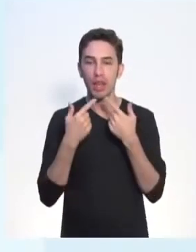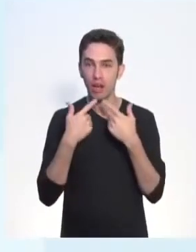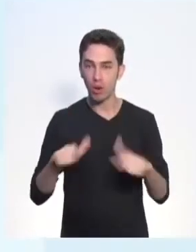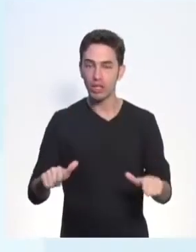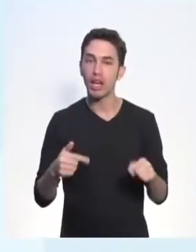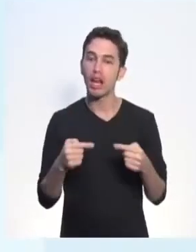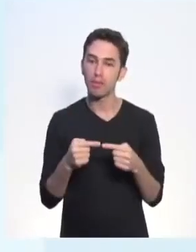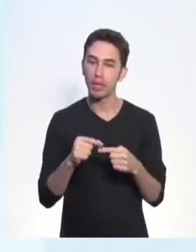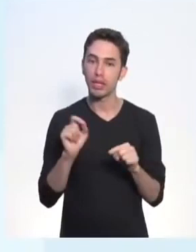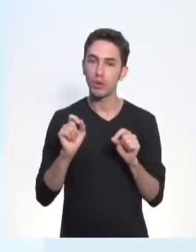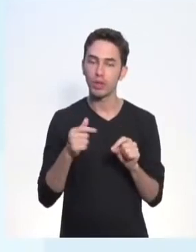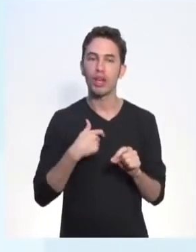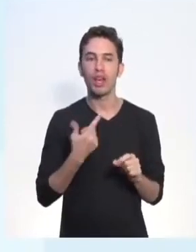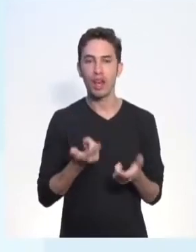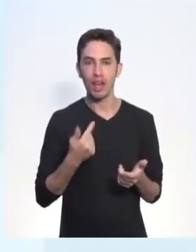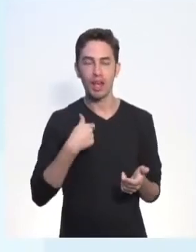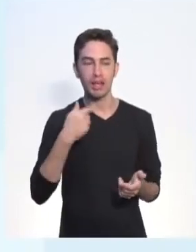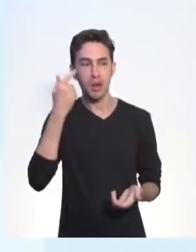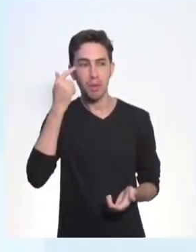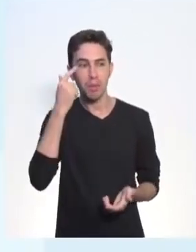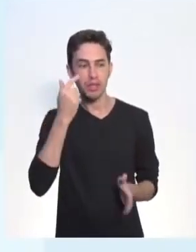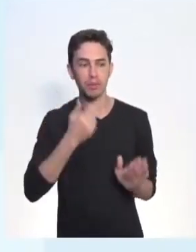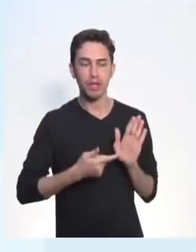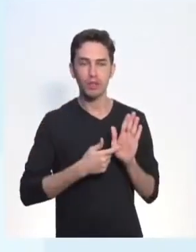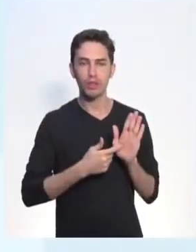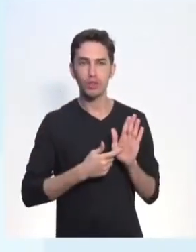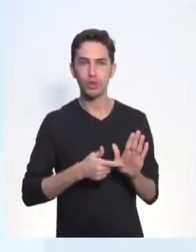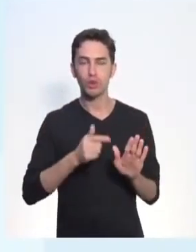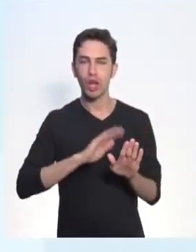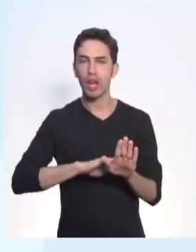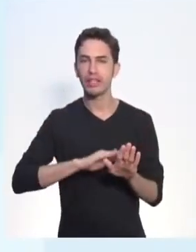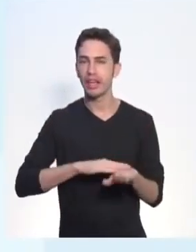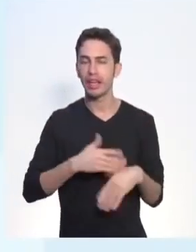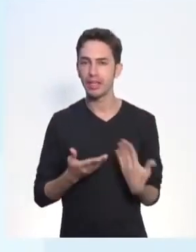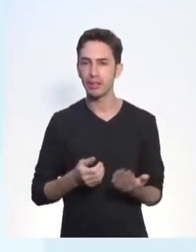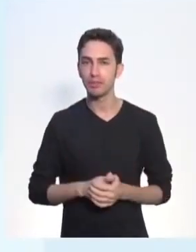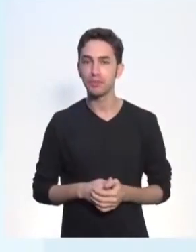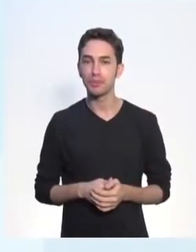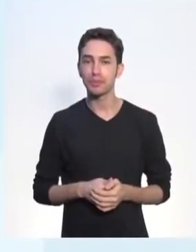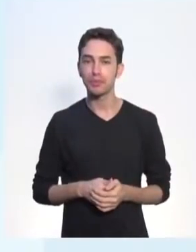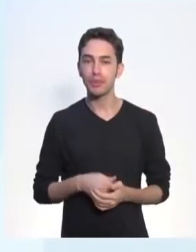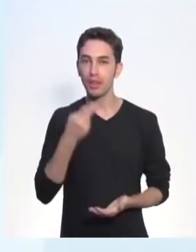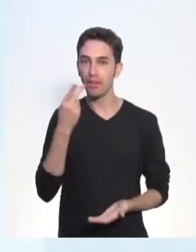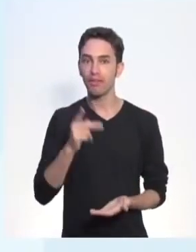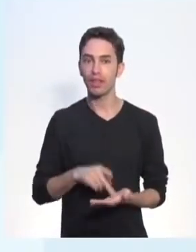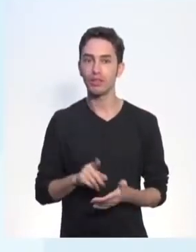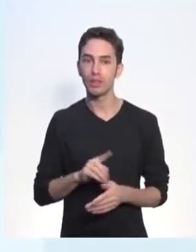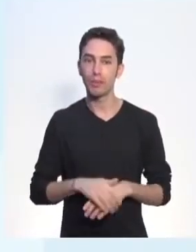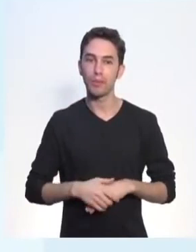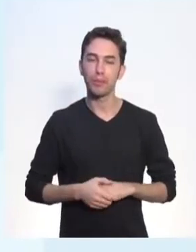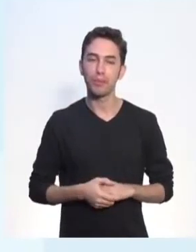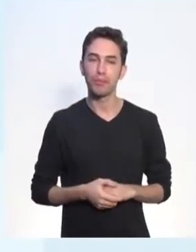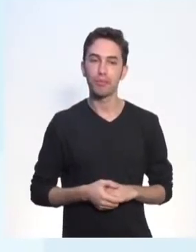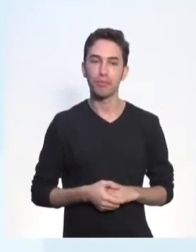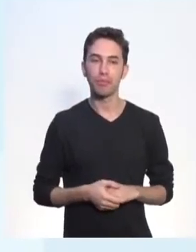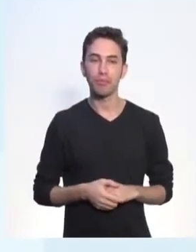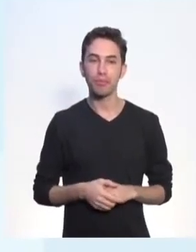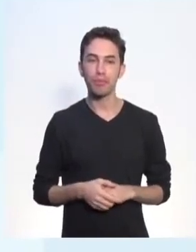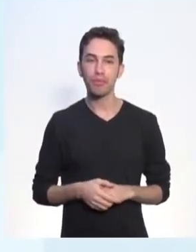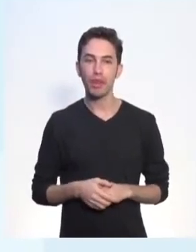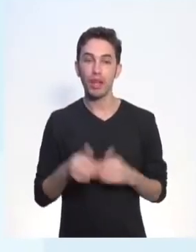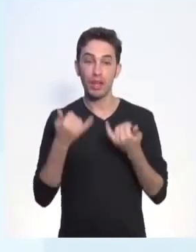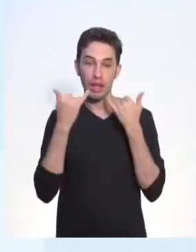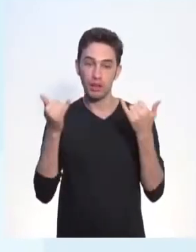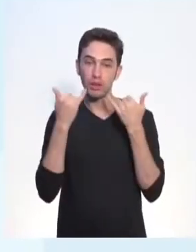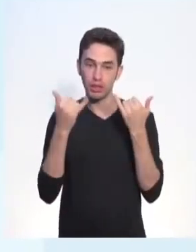A notícia traz temáticas do cotidiano de modo geral. É publicada em jornal impresso ou digital e tem a seguinte